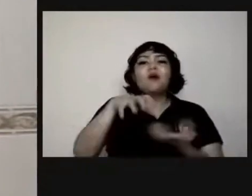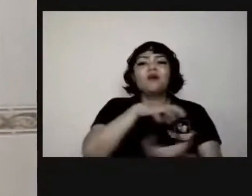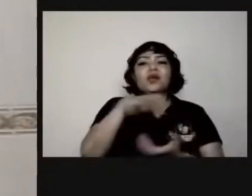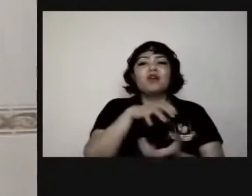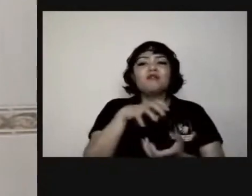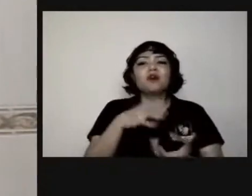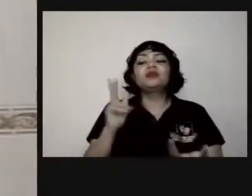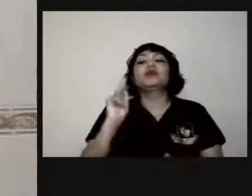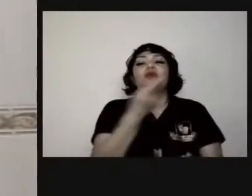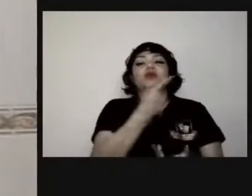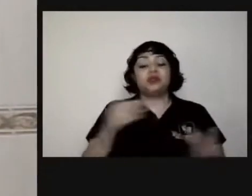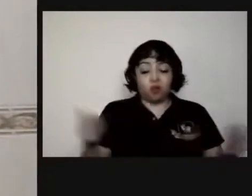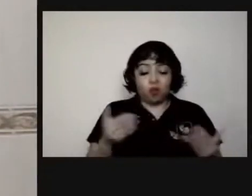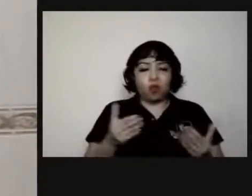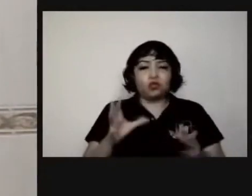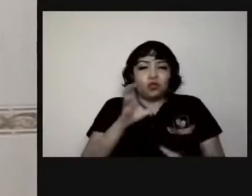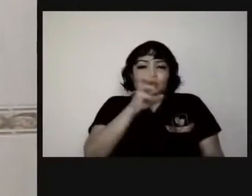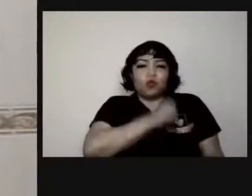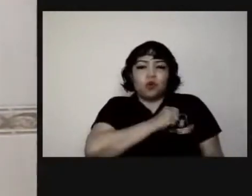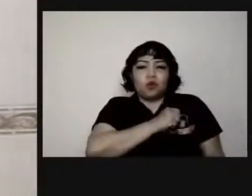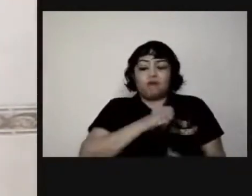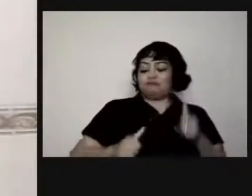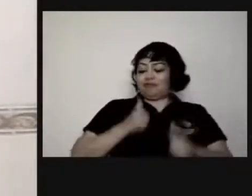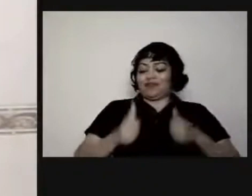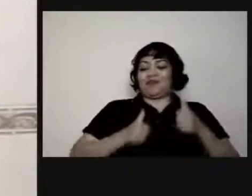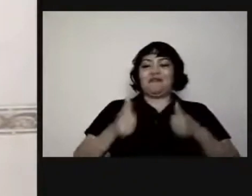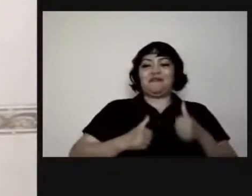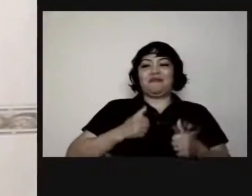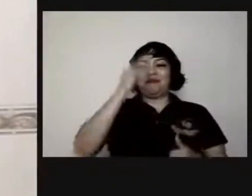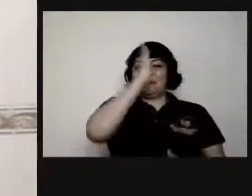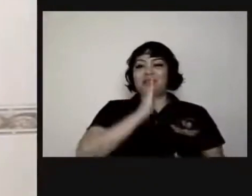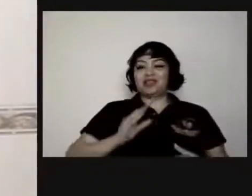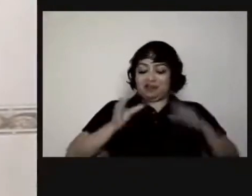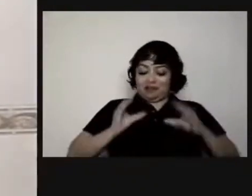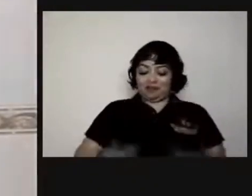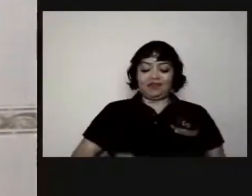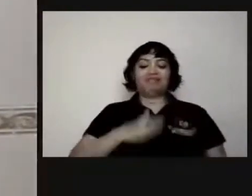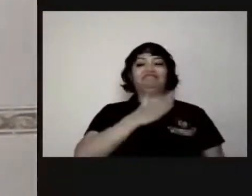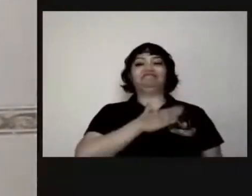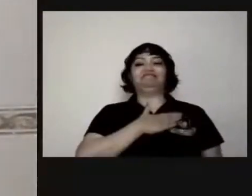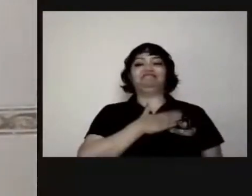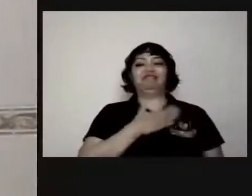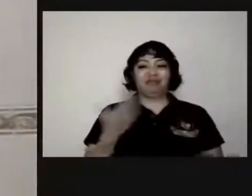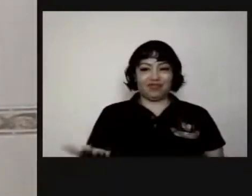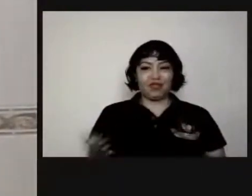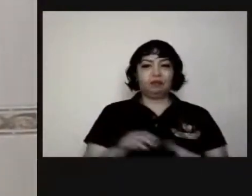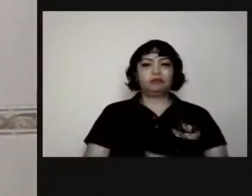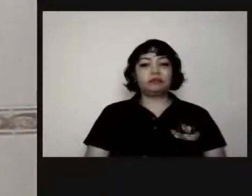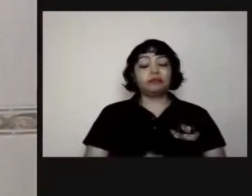amor e orgulho, o brasileiro bate no peito. Então, ao mesmo tempo que ele coloca algumas coisas,